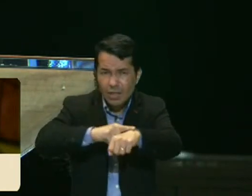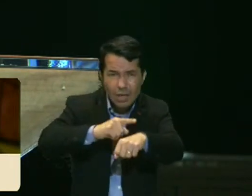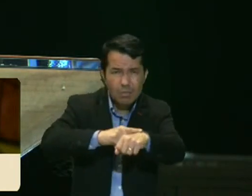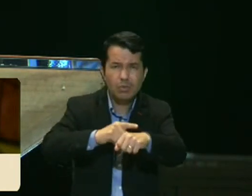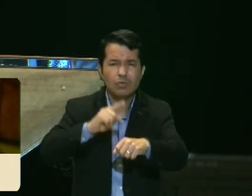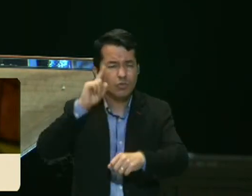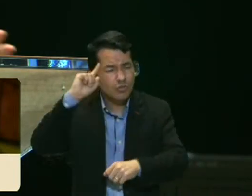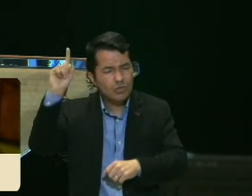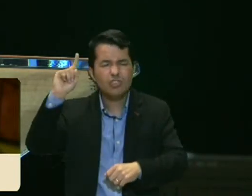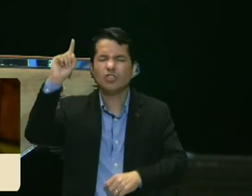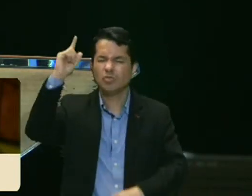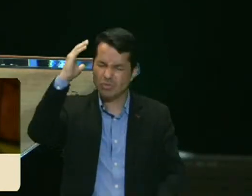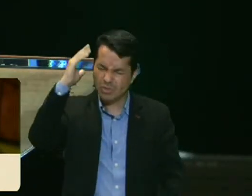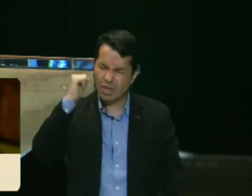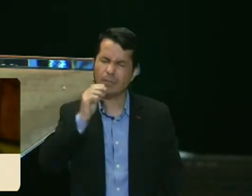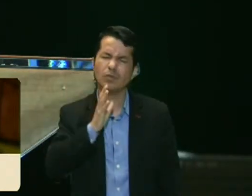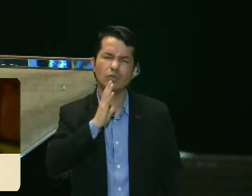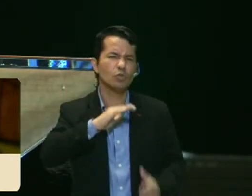Quando você e eu